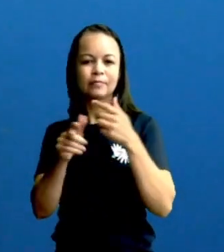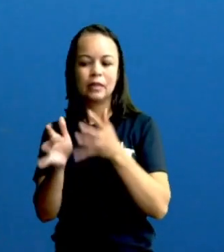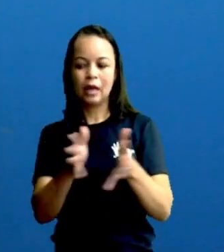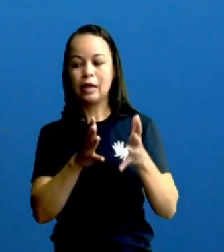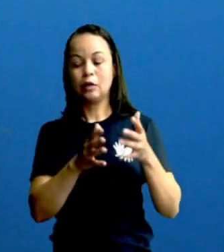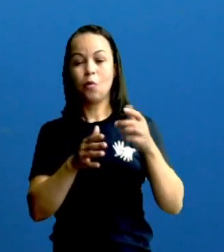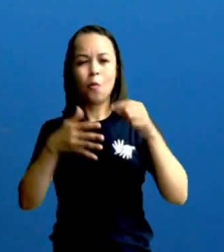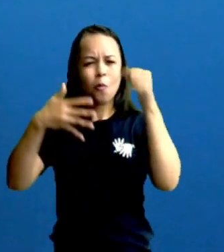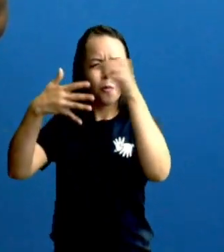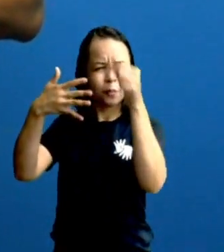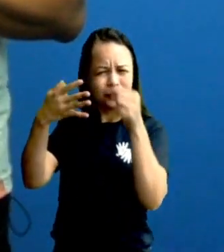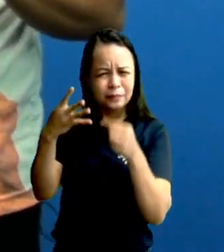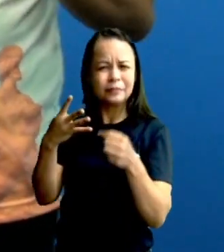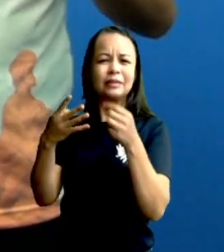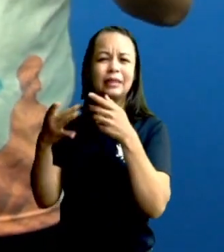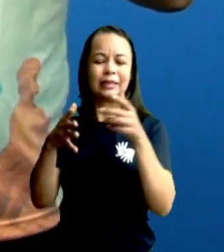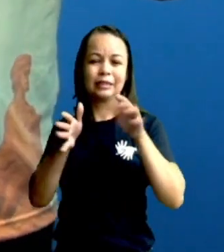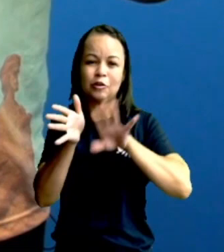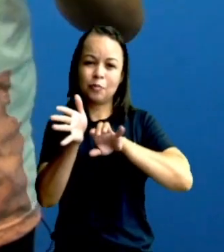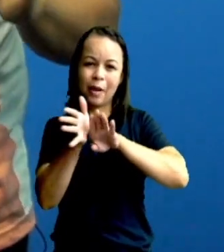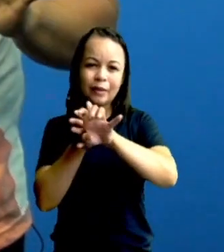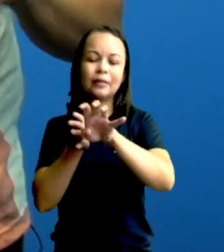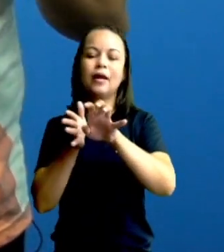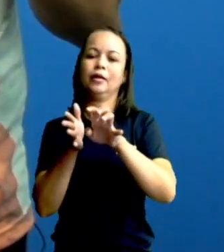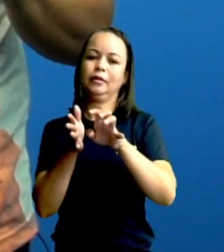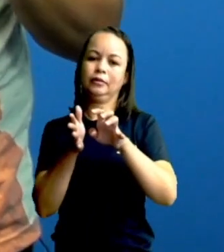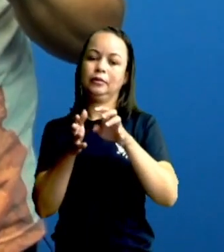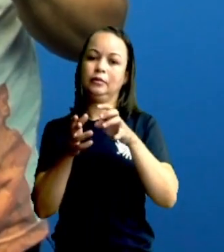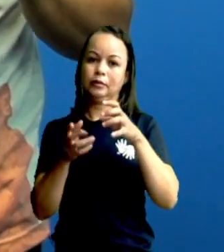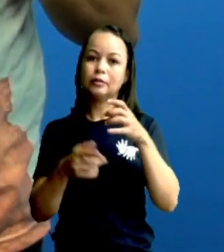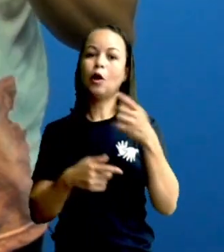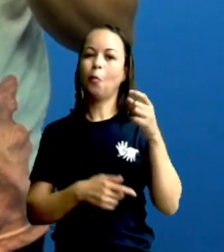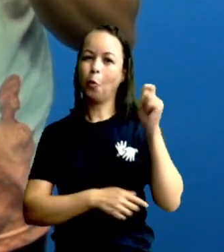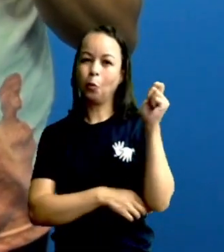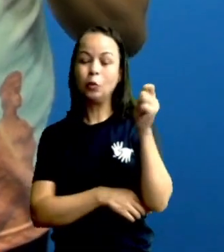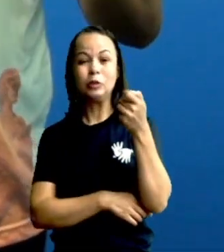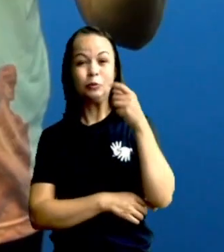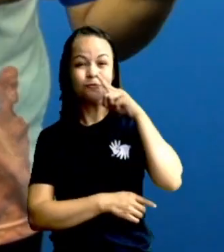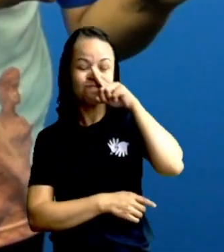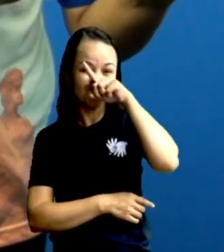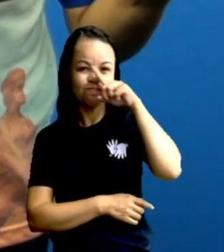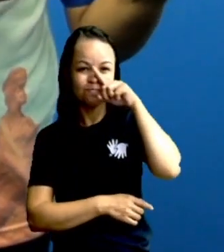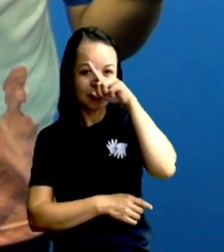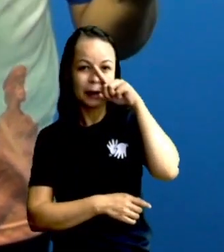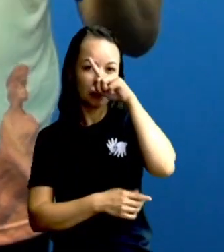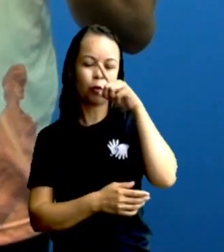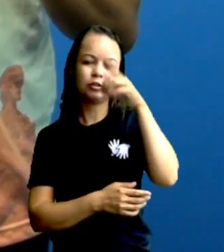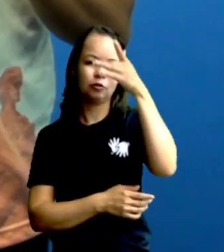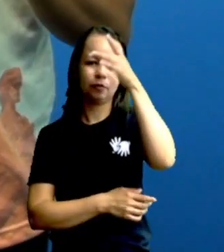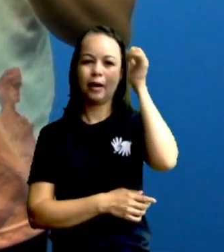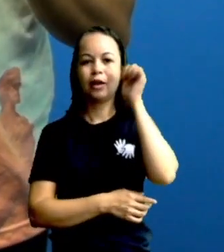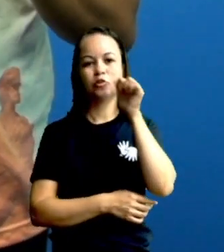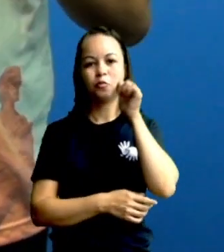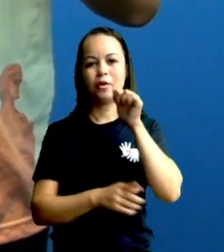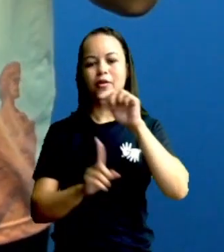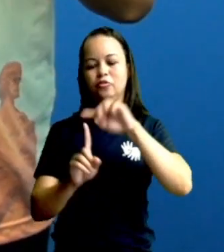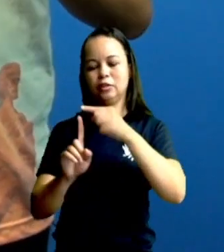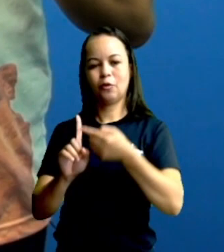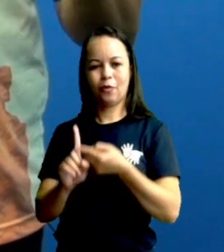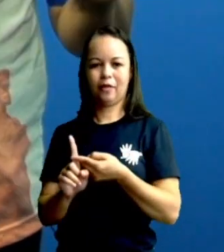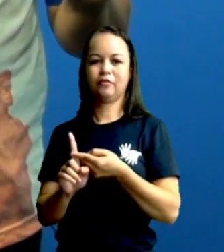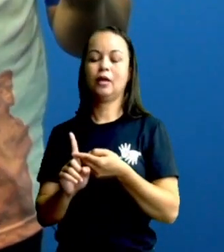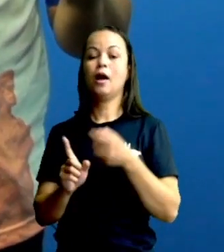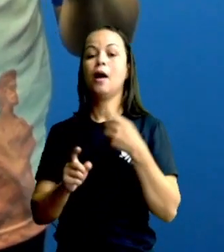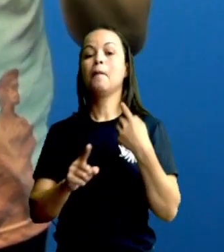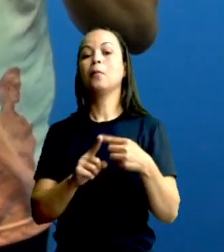dessas doenças que eu estou falando aqui para vocês, bacterianas, elas são muito, mas muito perigosas para gestantes, porque ela pode causar o